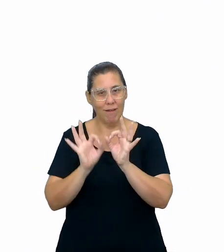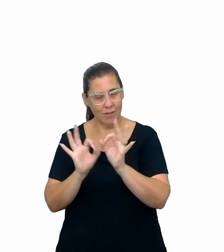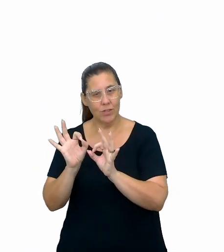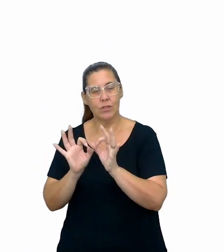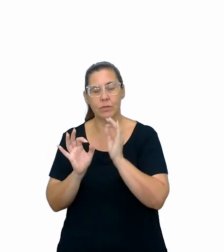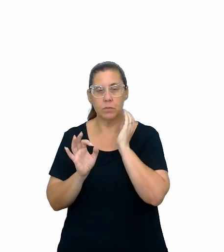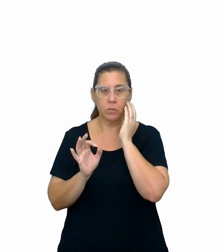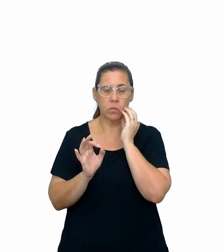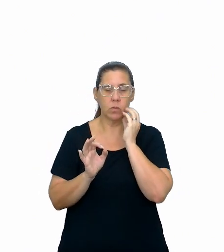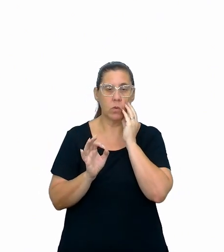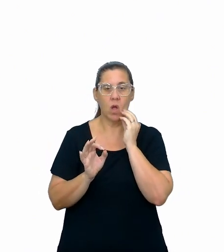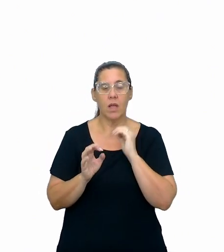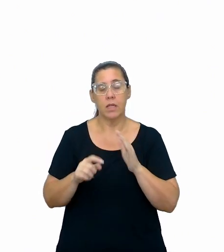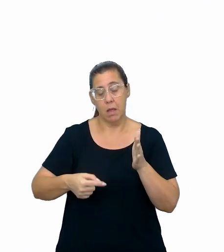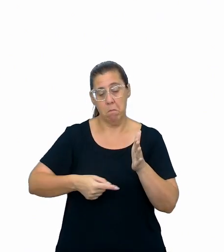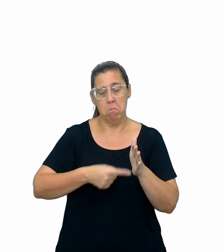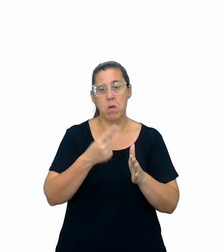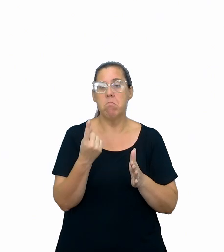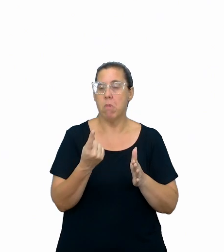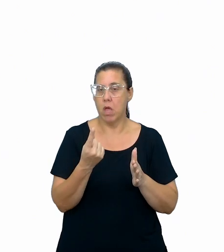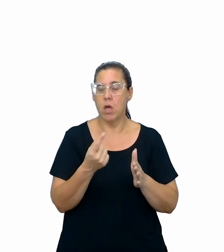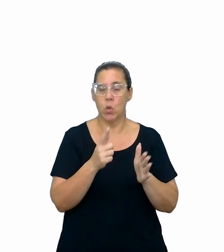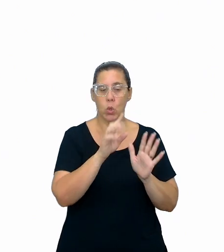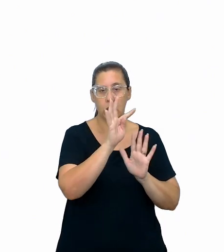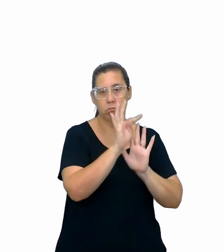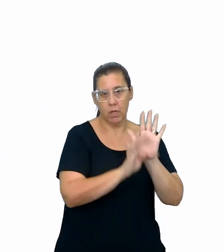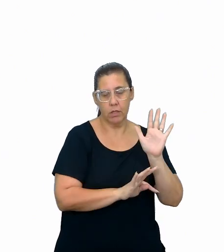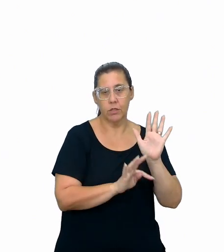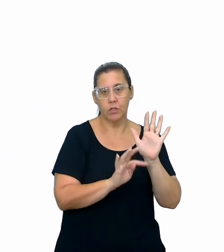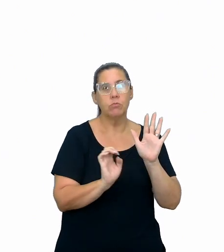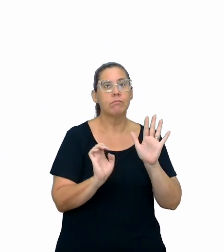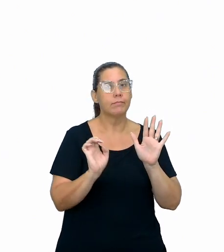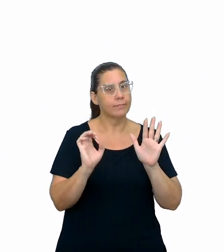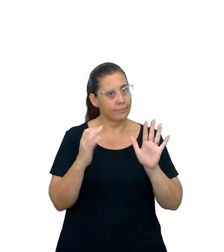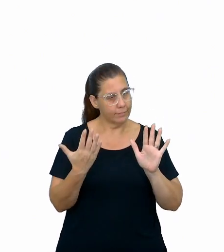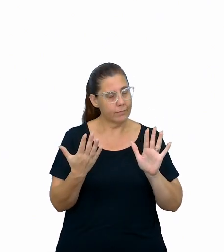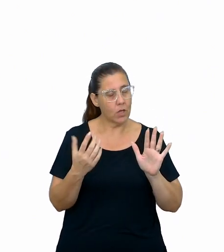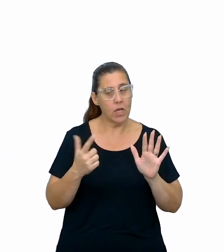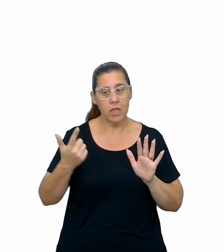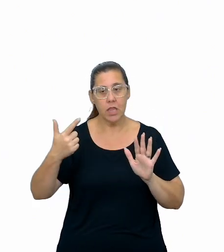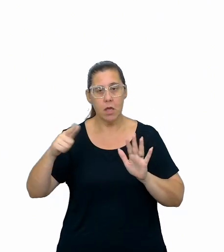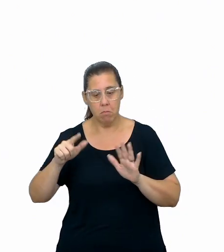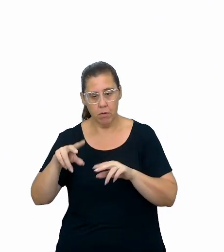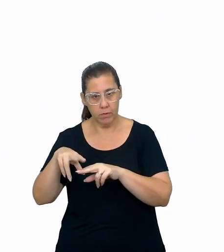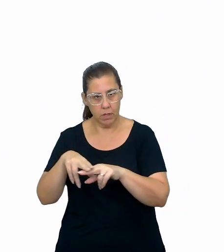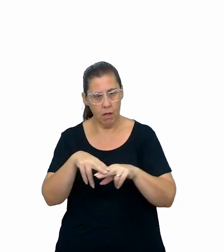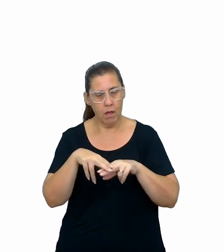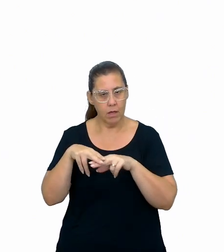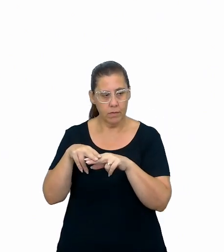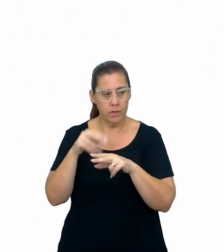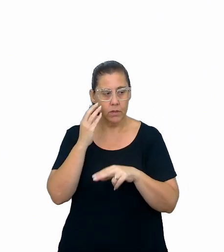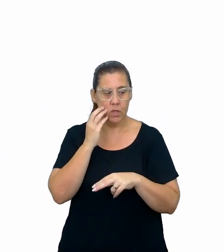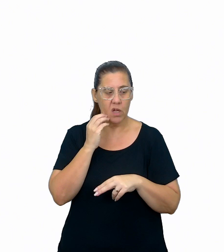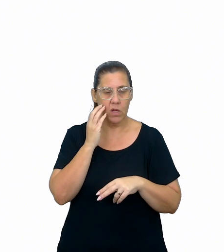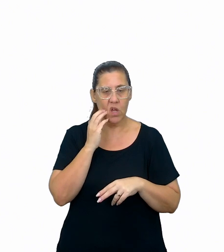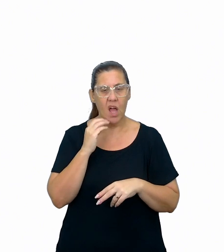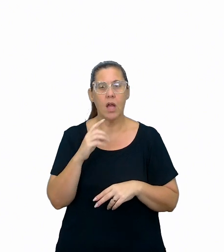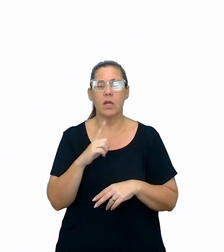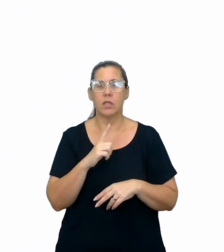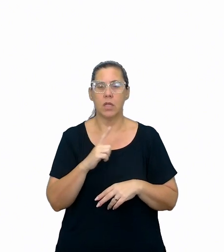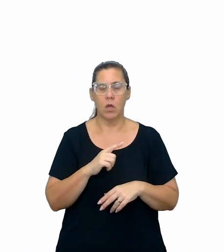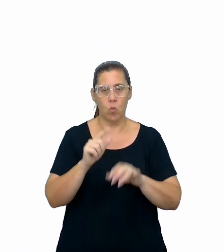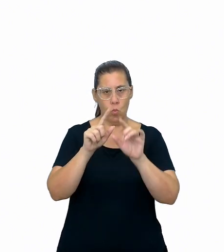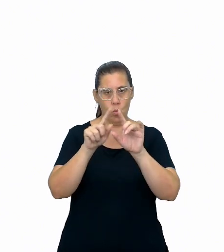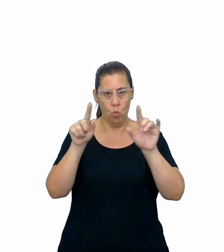né, para que essa primeira versão seja produzida, né, e depois ela vai ser revisada. Tem um